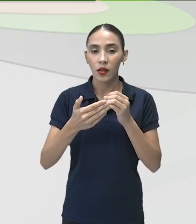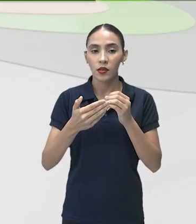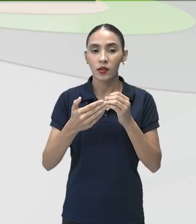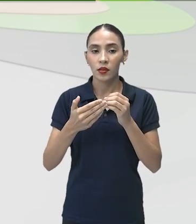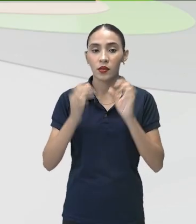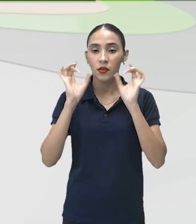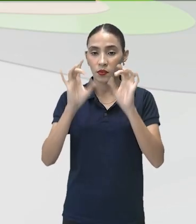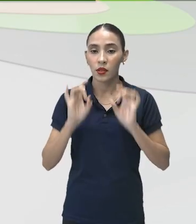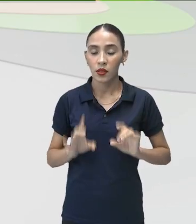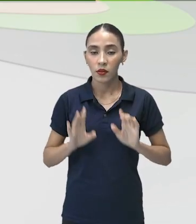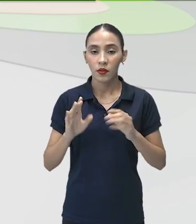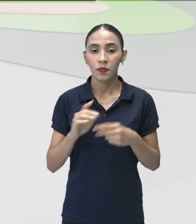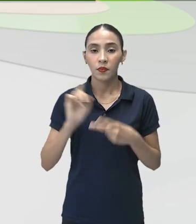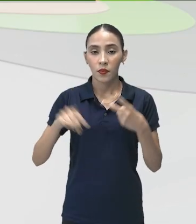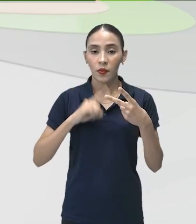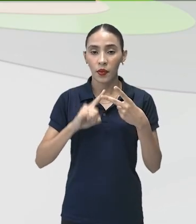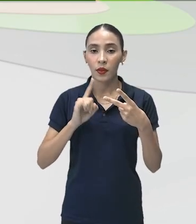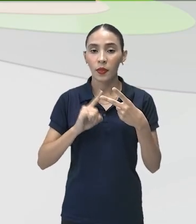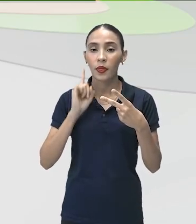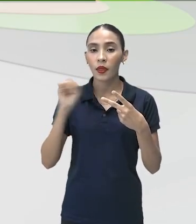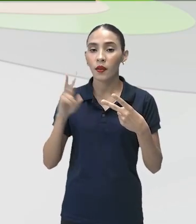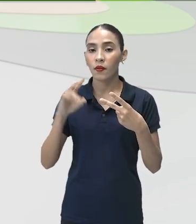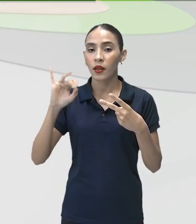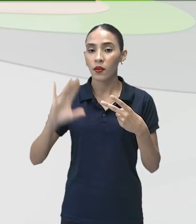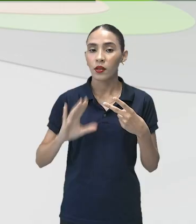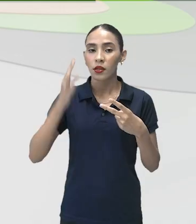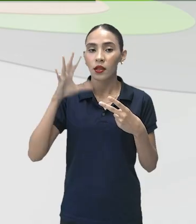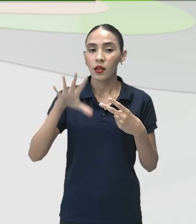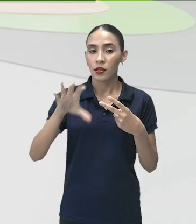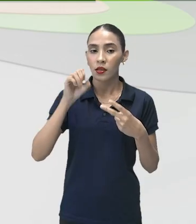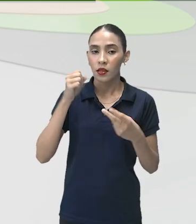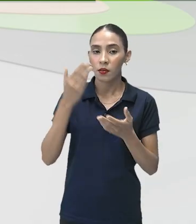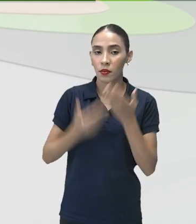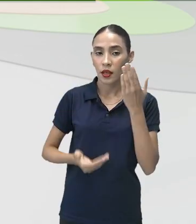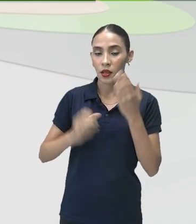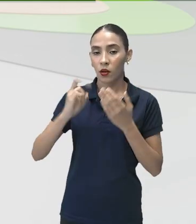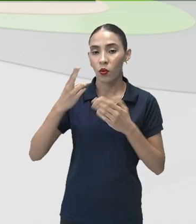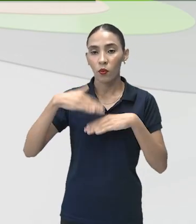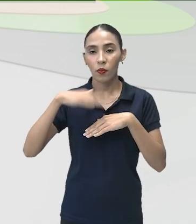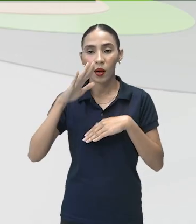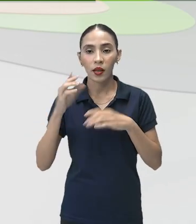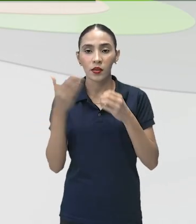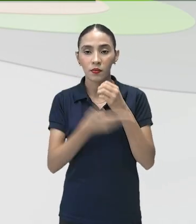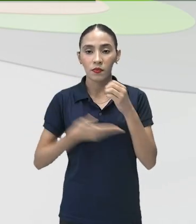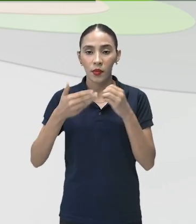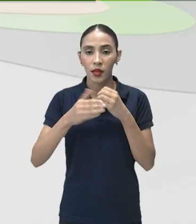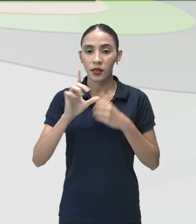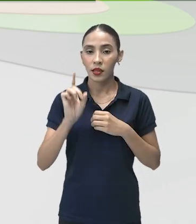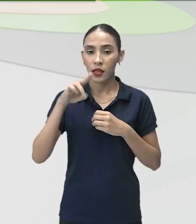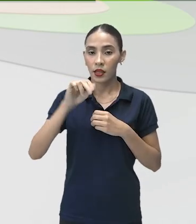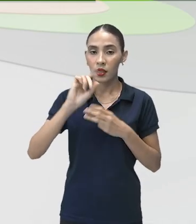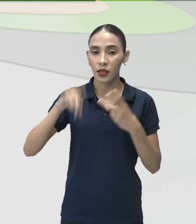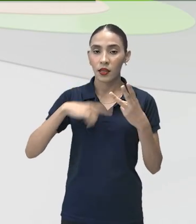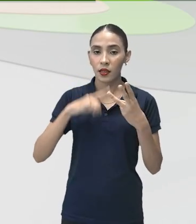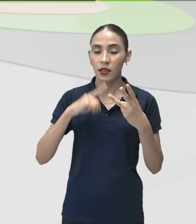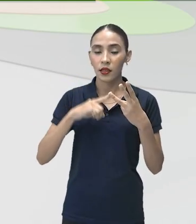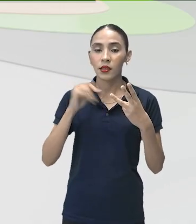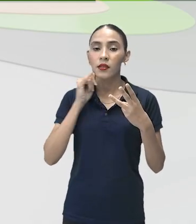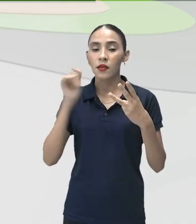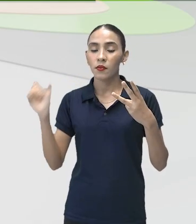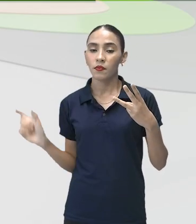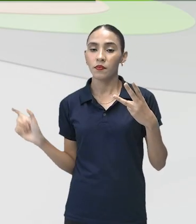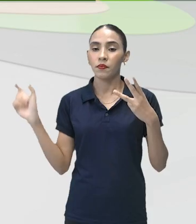nucleotídica específica. Já na deleção, ocorre a retirada, a perda de uma ou mais bases do DNA e na